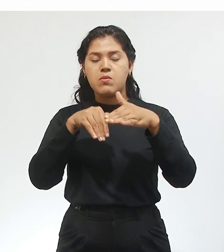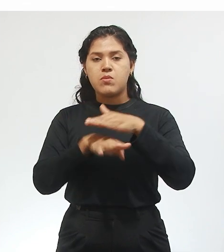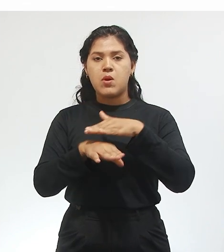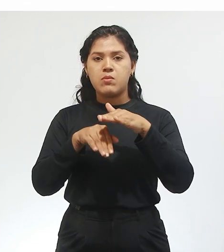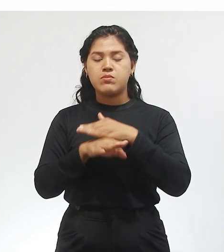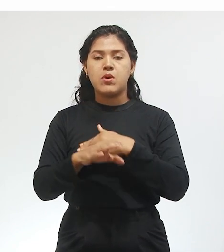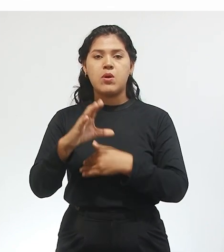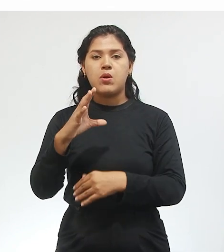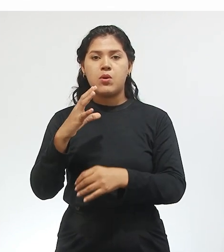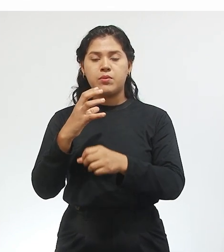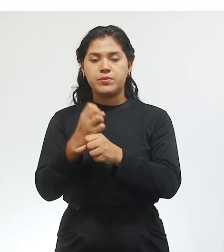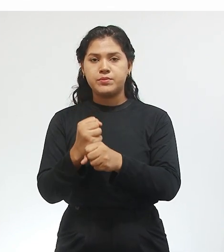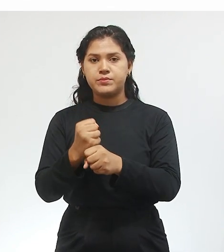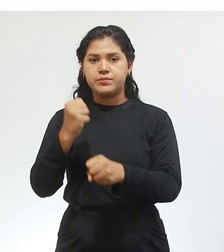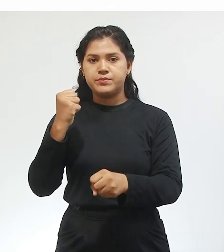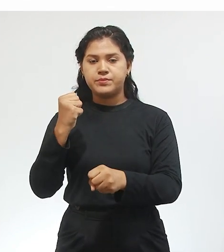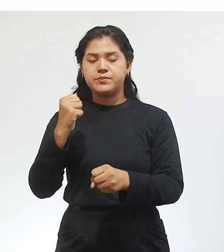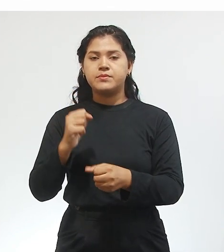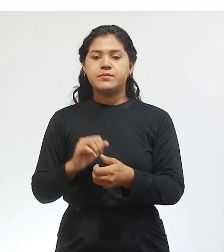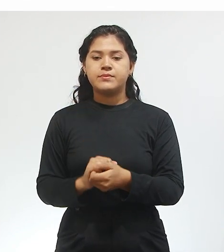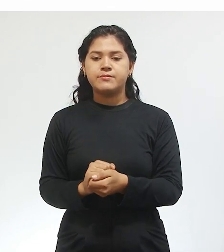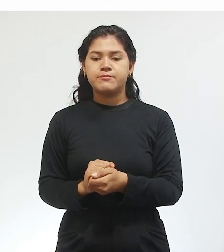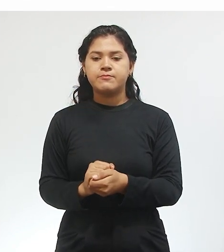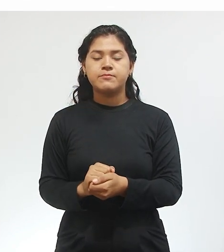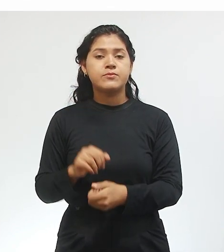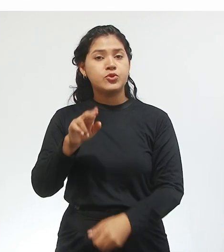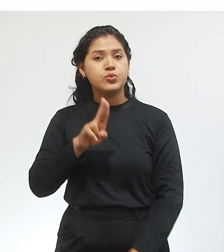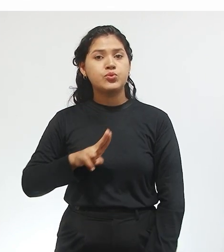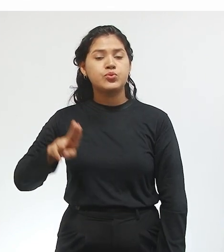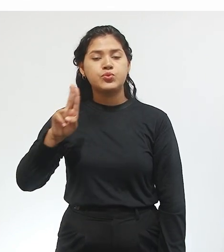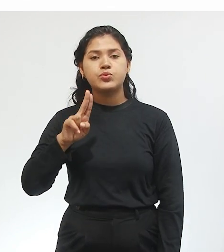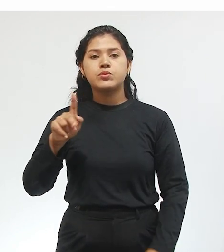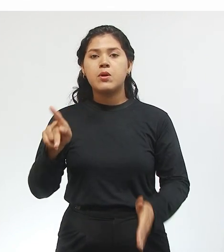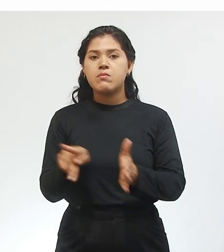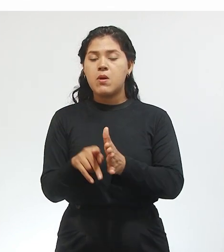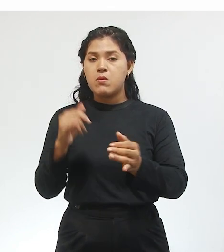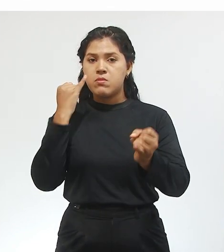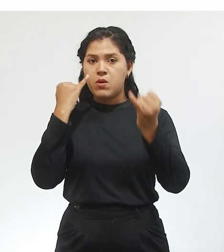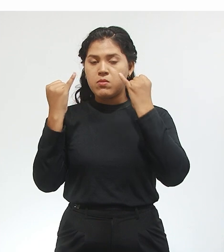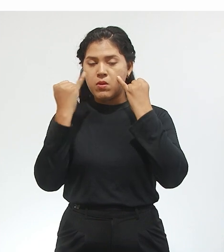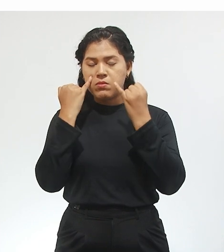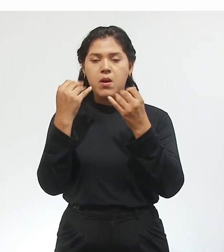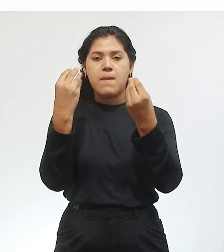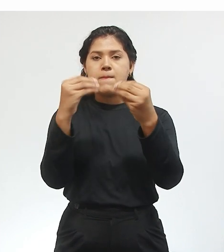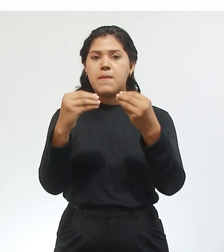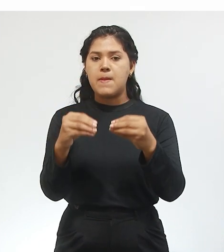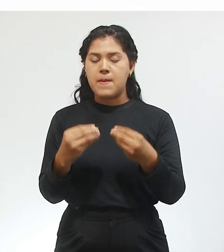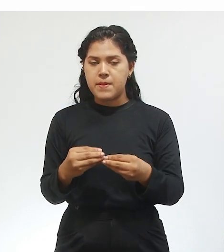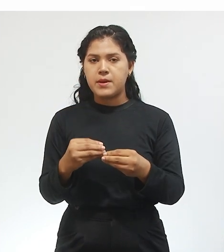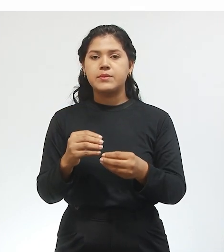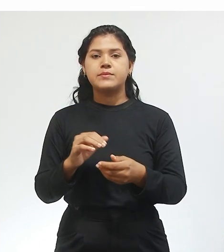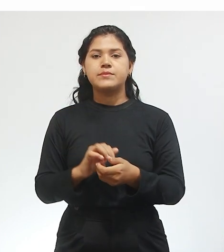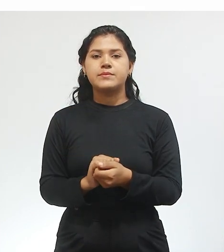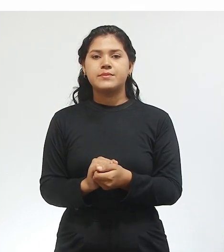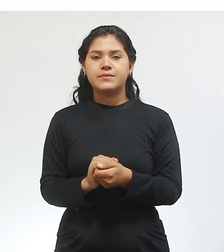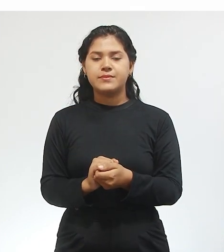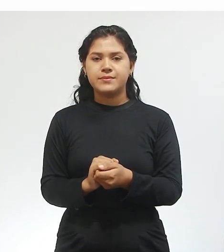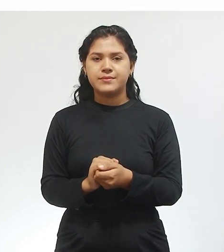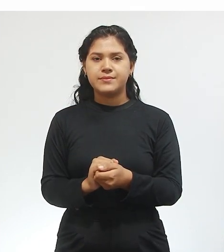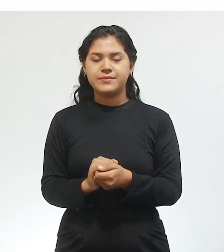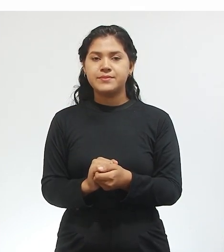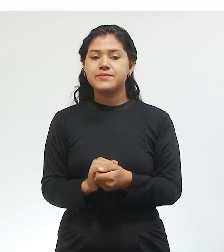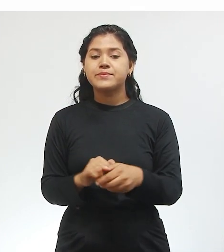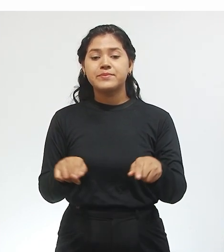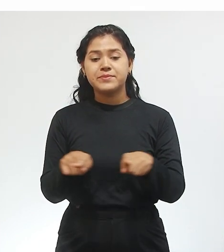contábeis, tá? Ou seja, por meio dos registros dos fatos contábeis. E